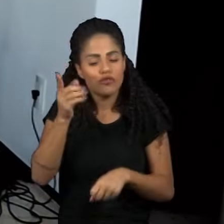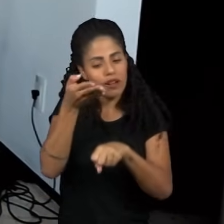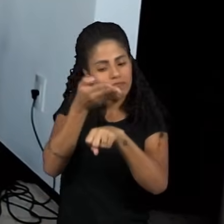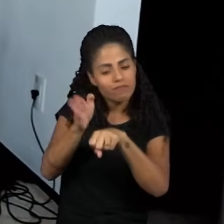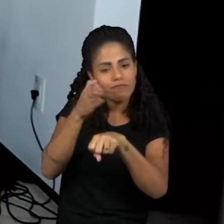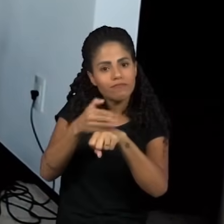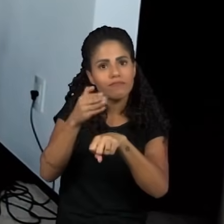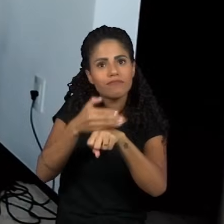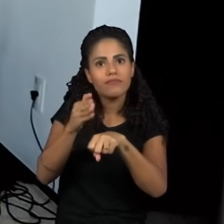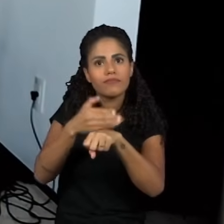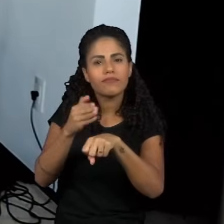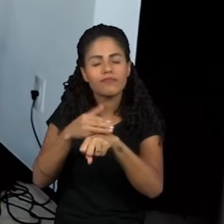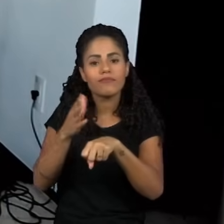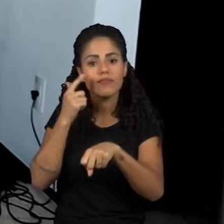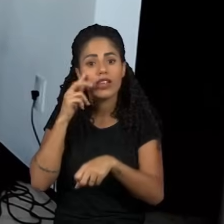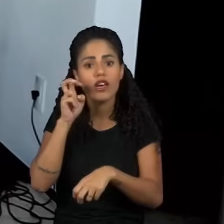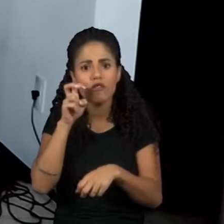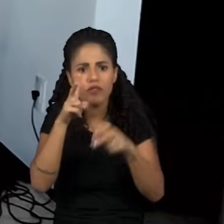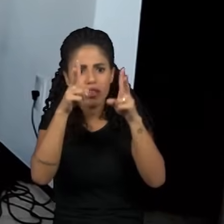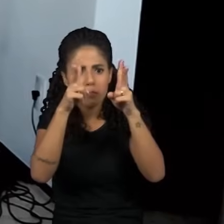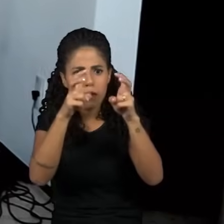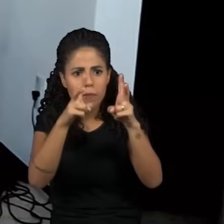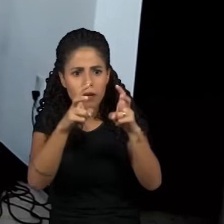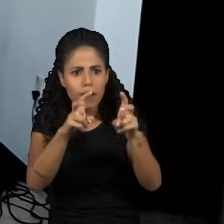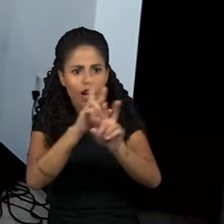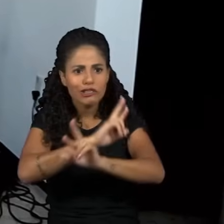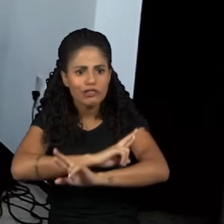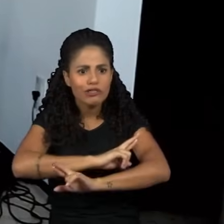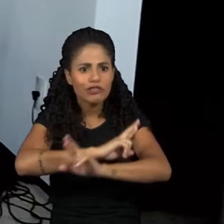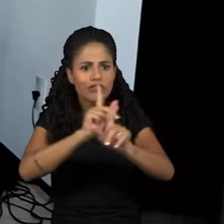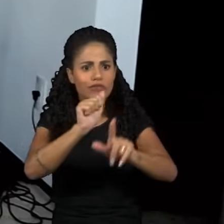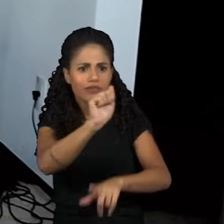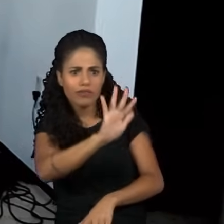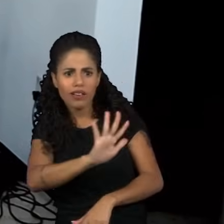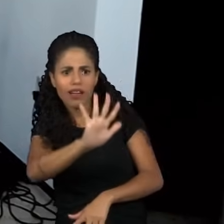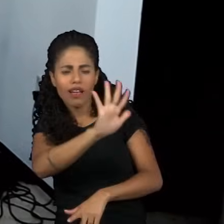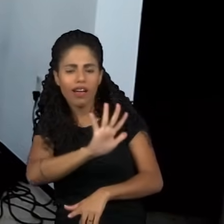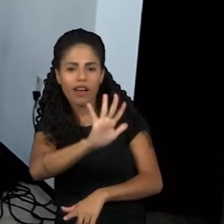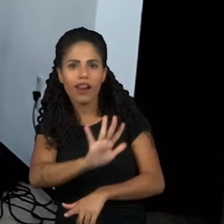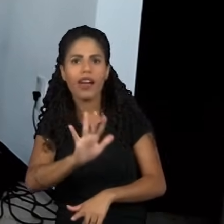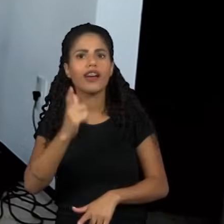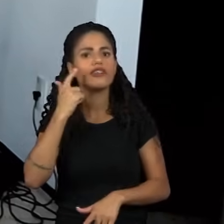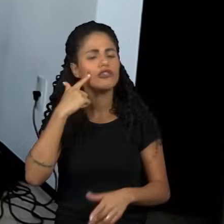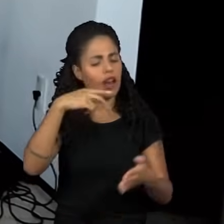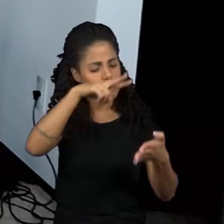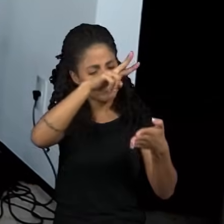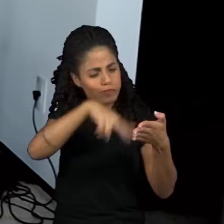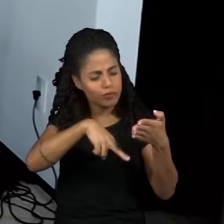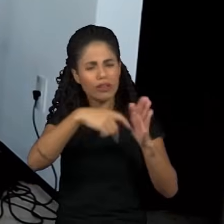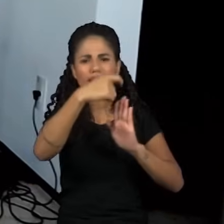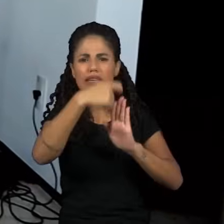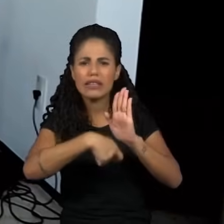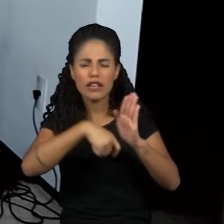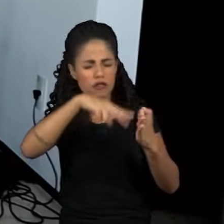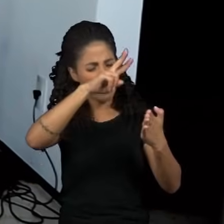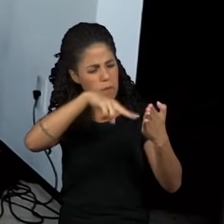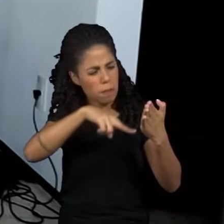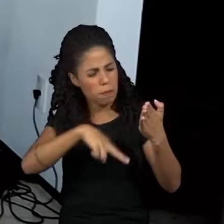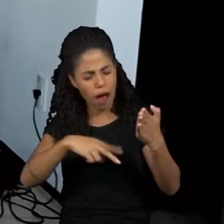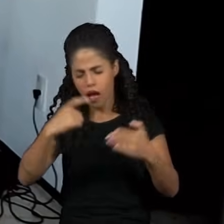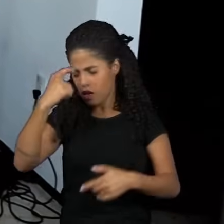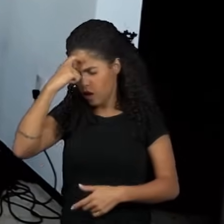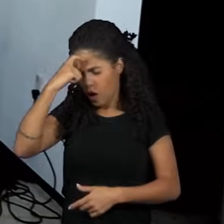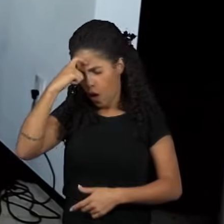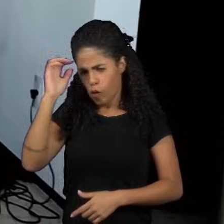ela me trouxe uma Virgem Maria completamente diferente. Ela não se sustentava no texto, mas era num